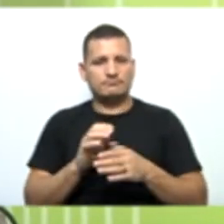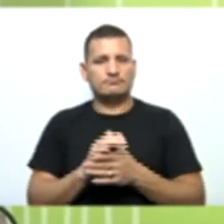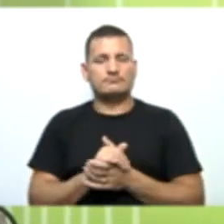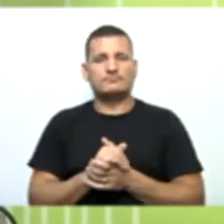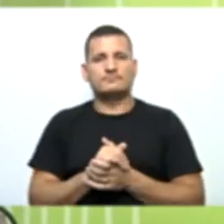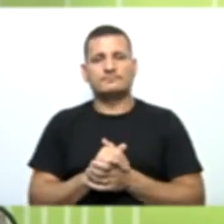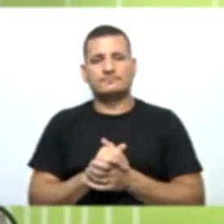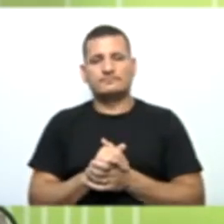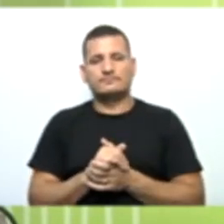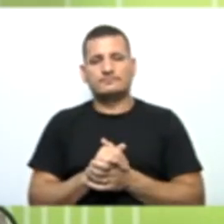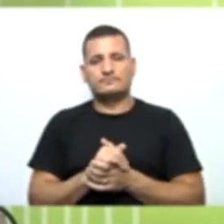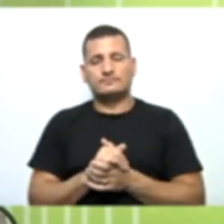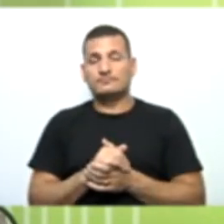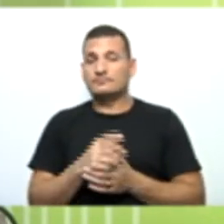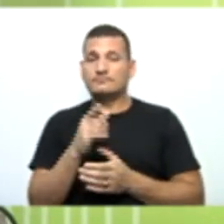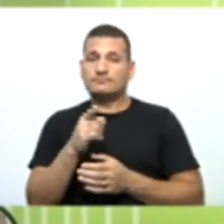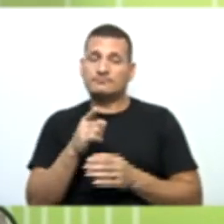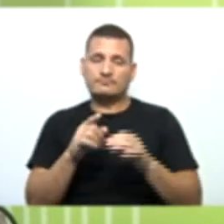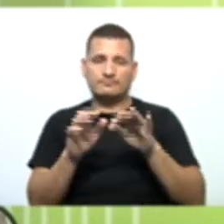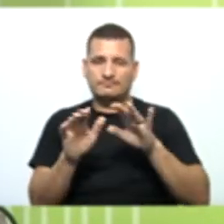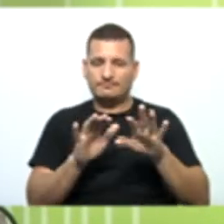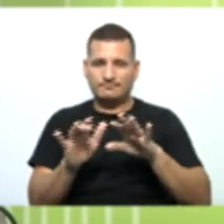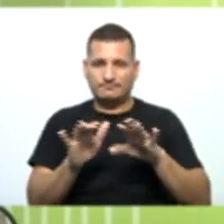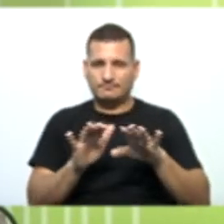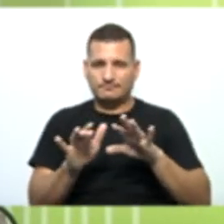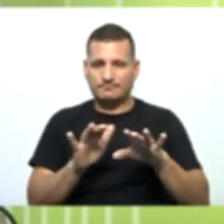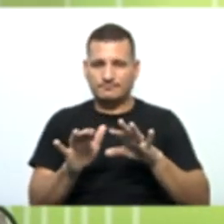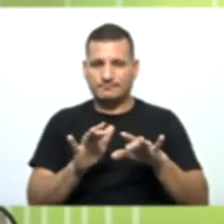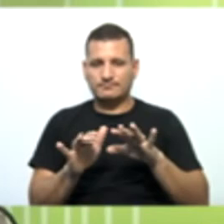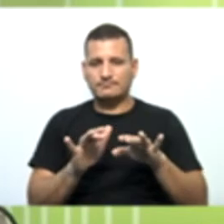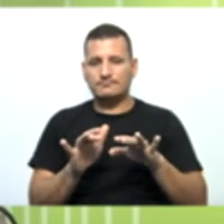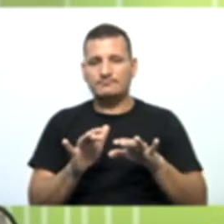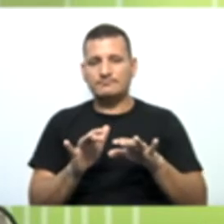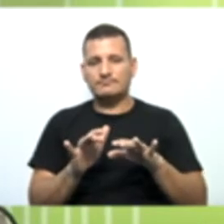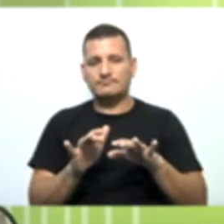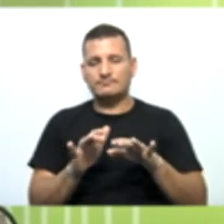sistema pronto não. Quando você está desenvolvendo, esses